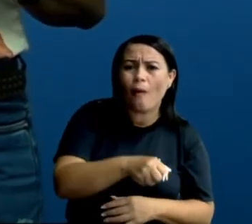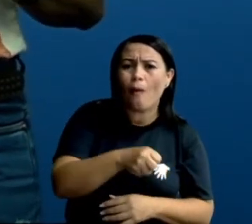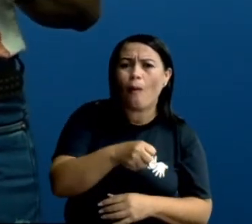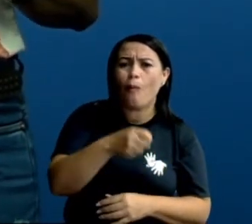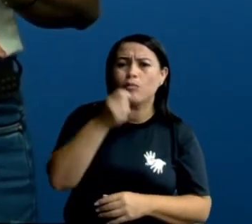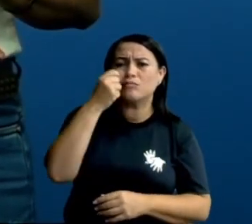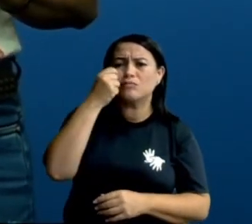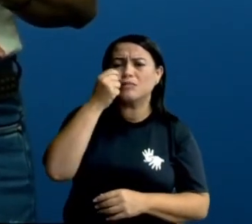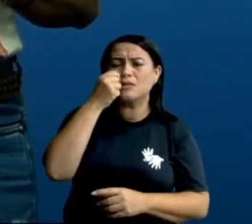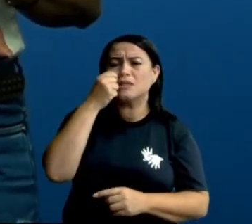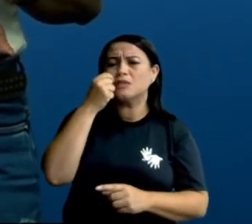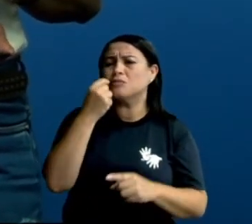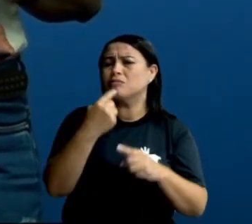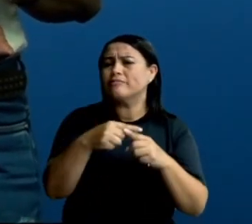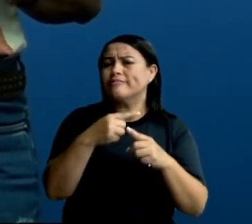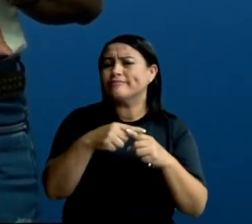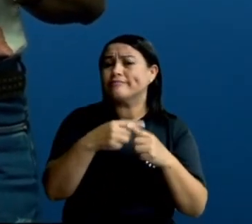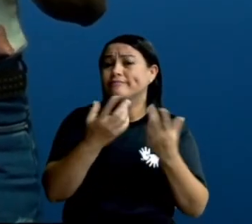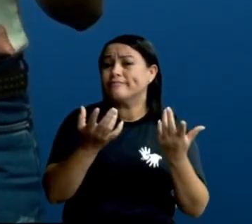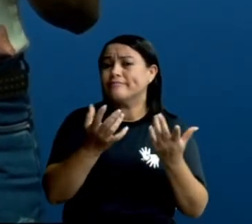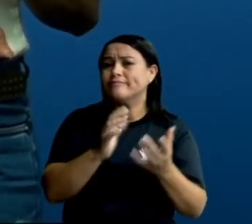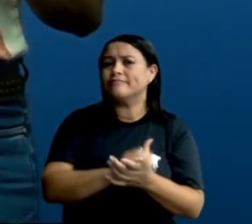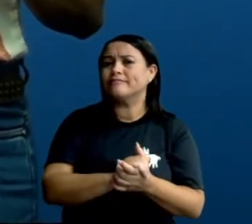Por que será que ele agarrou o ratinho?